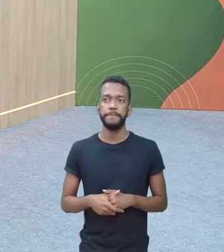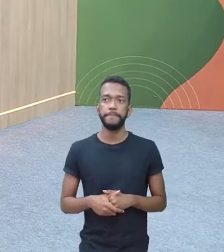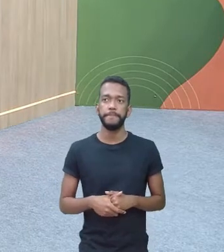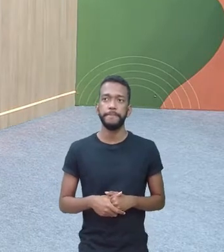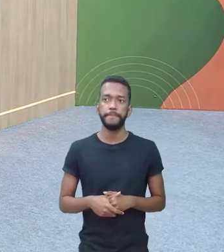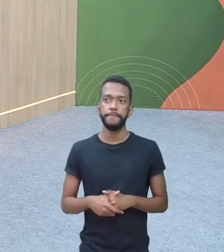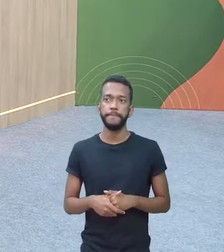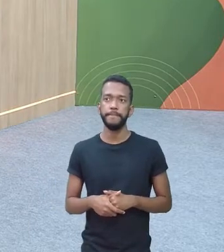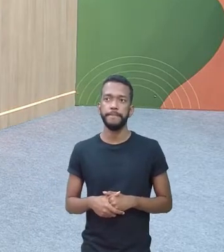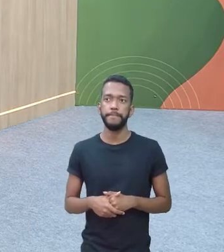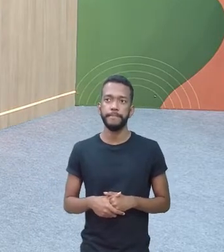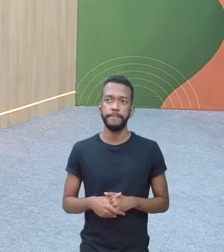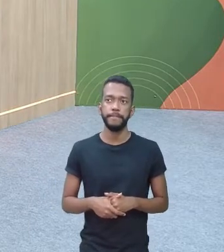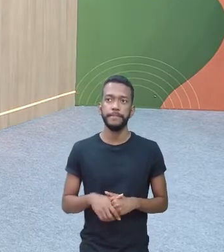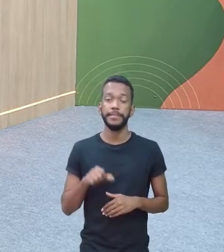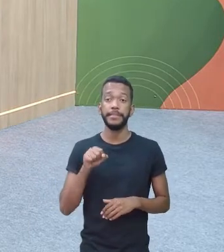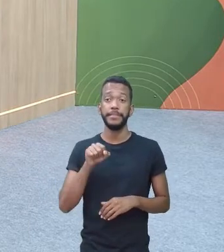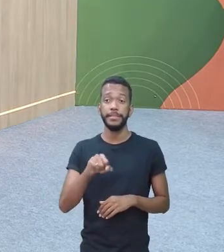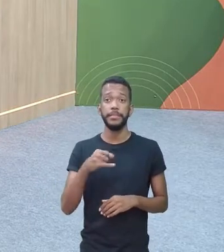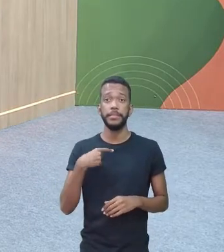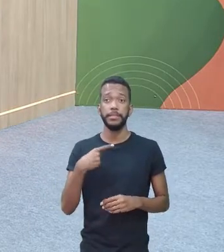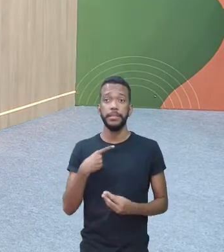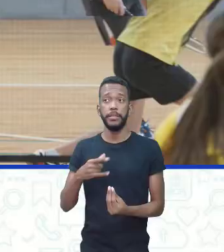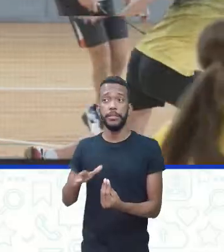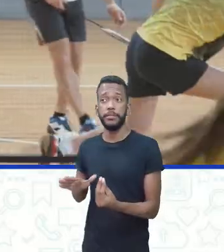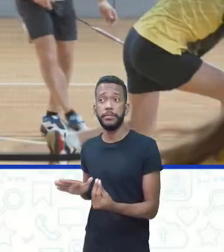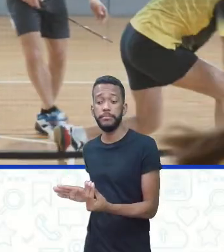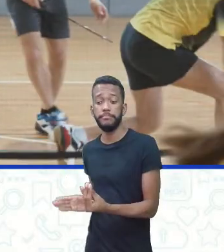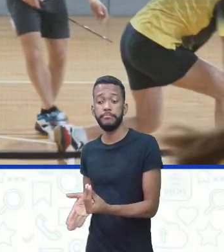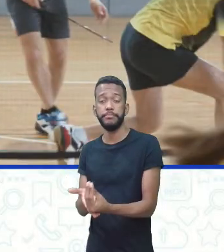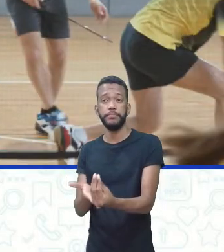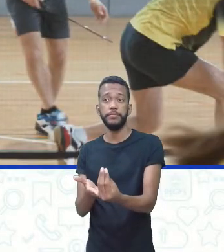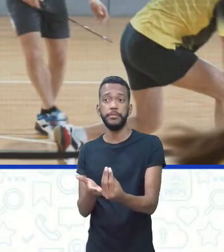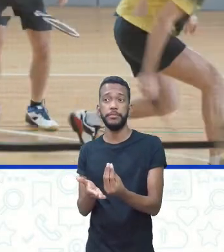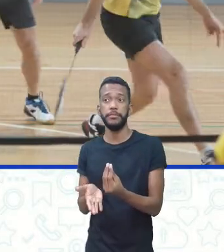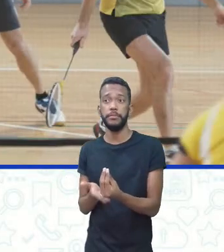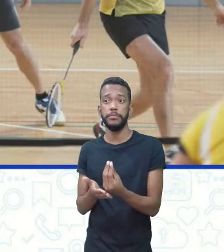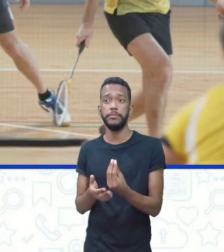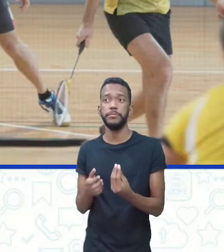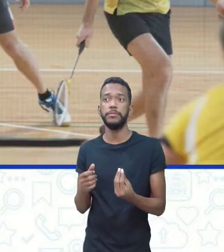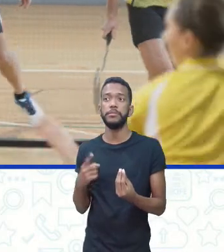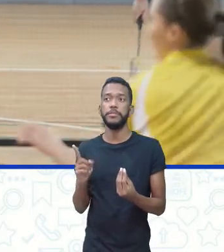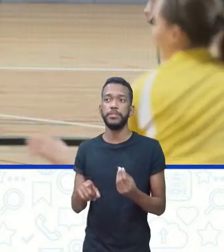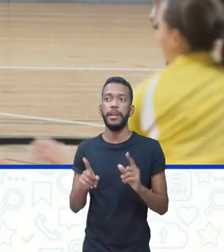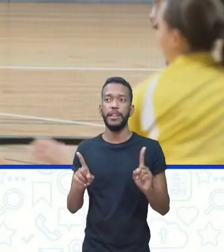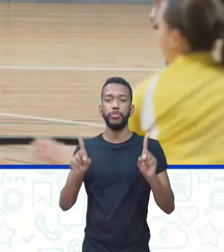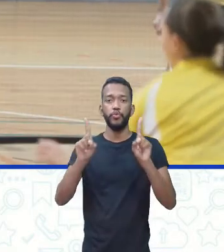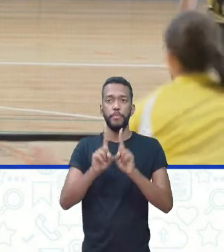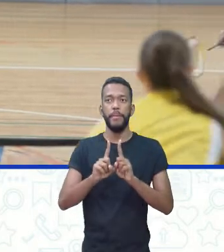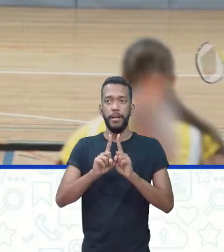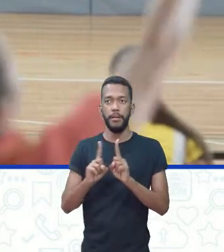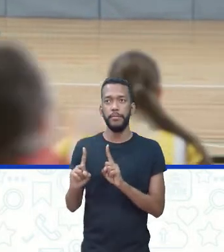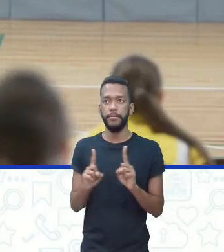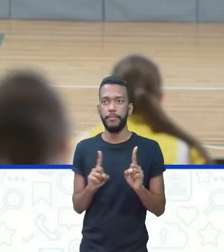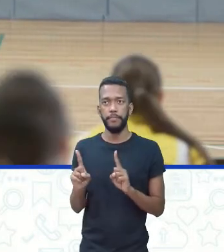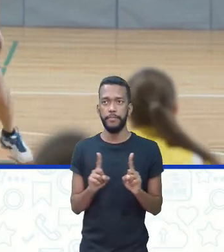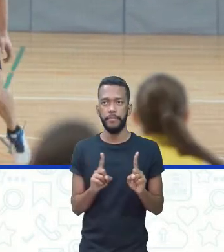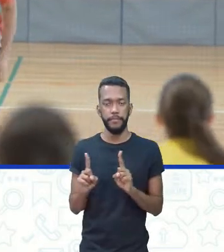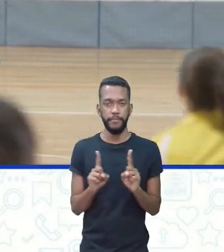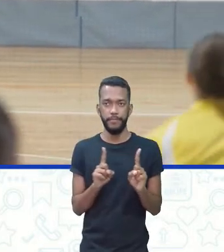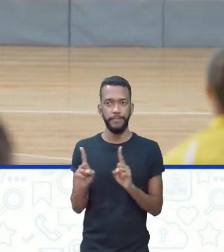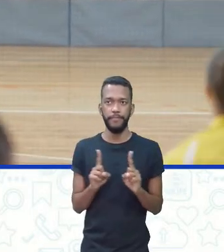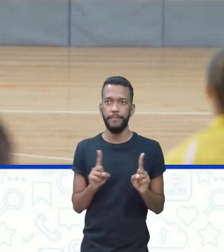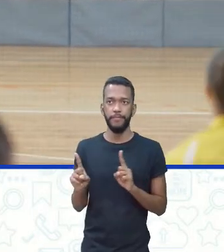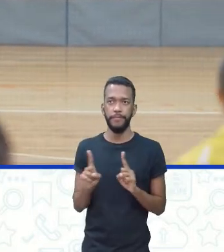Se o parceiro do recebedor receber o serviço. Então, quando o badminton está sendo praticado em dupla,